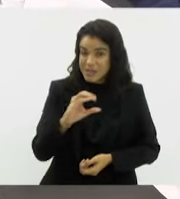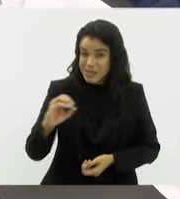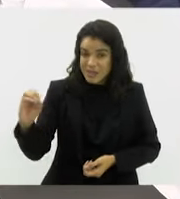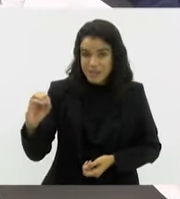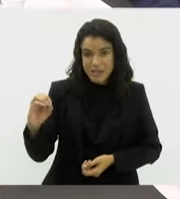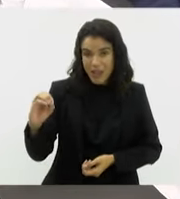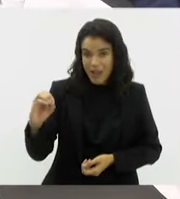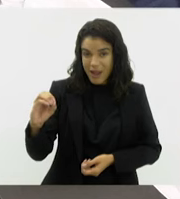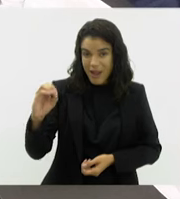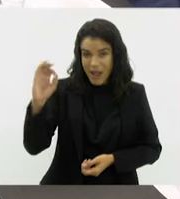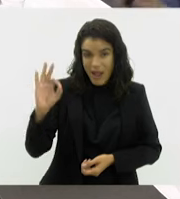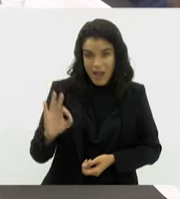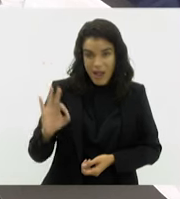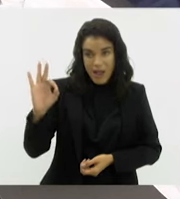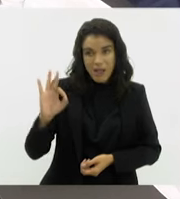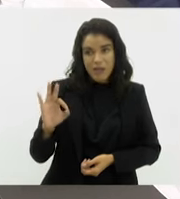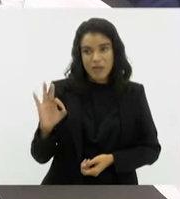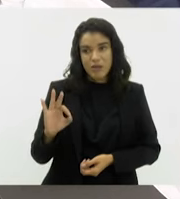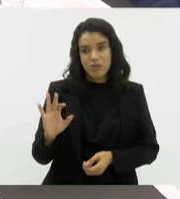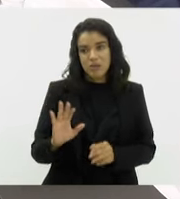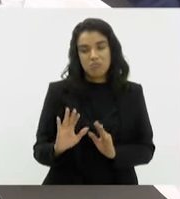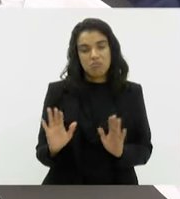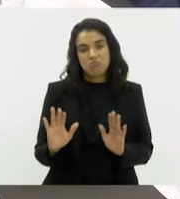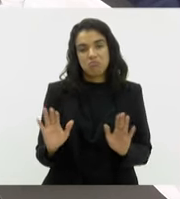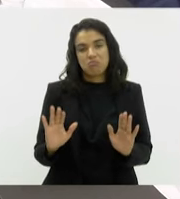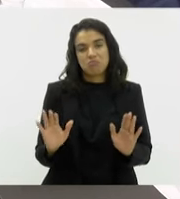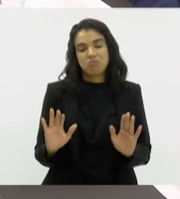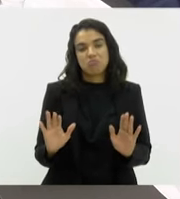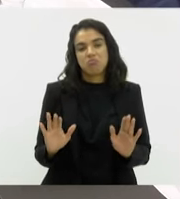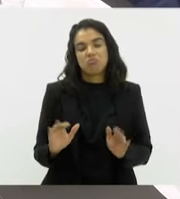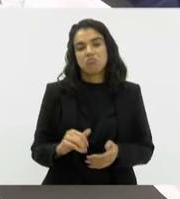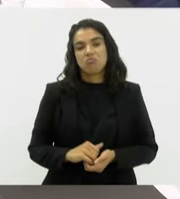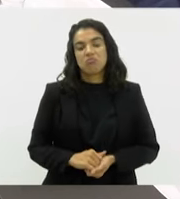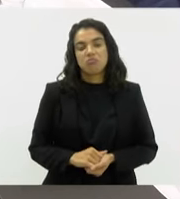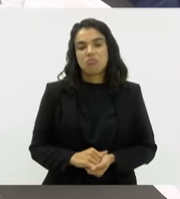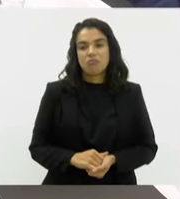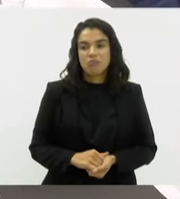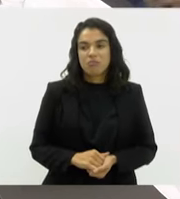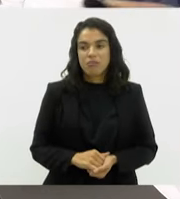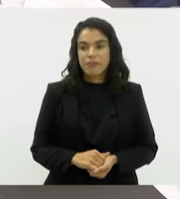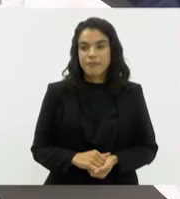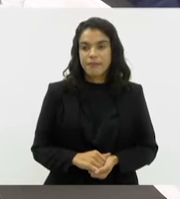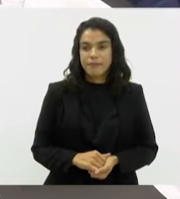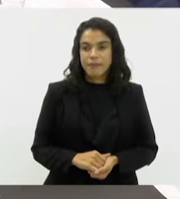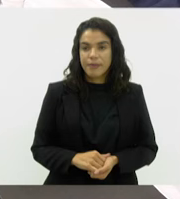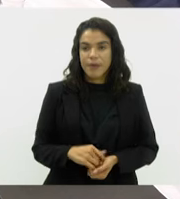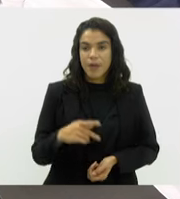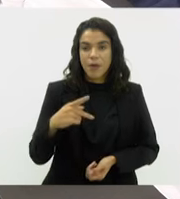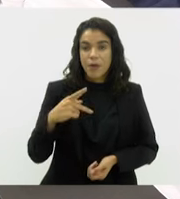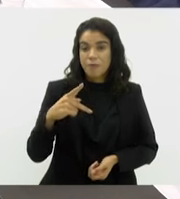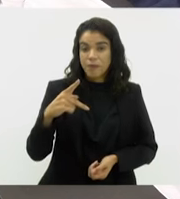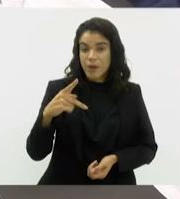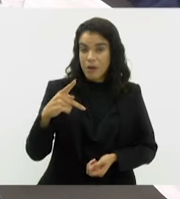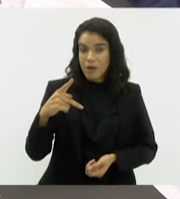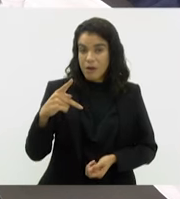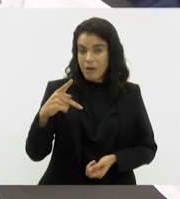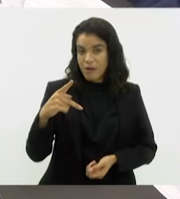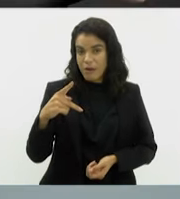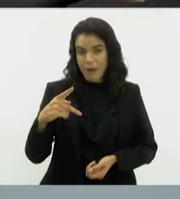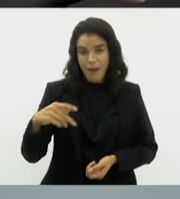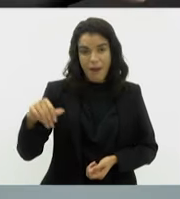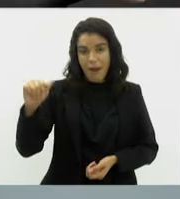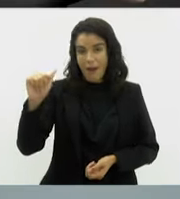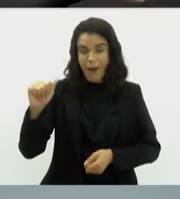outra. Essa é a bancada PET. Na questão é das interseções. Da do interseções do conjunto A com